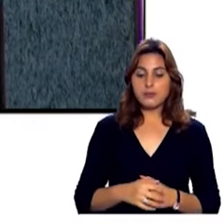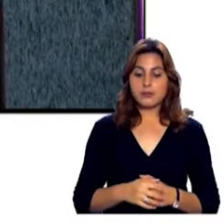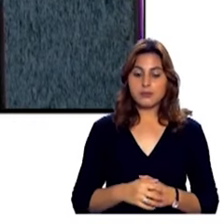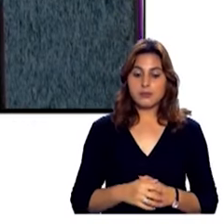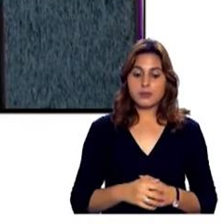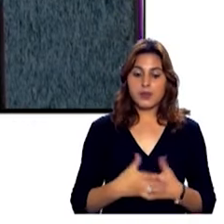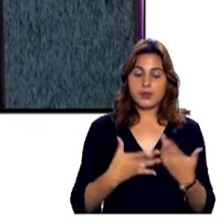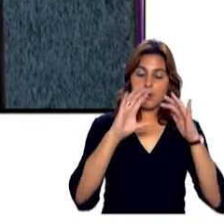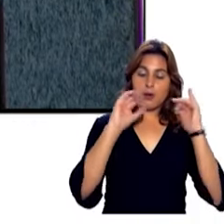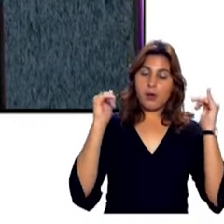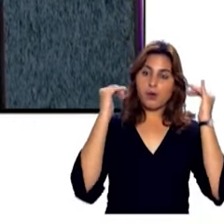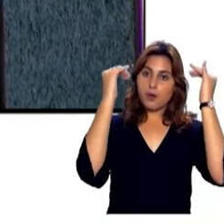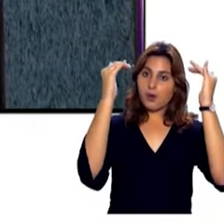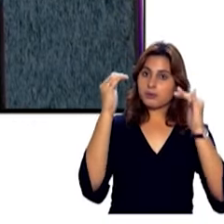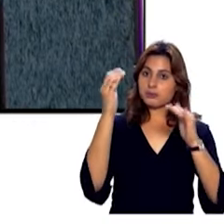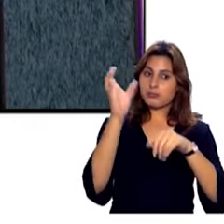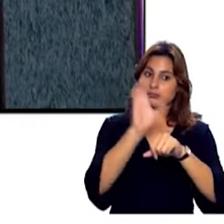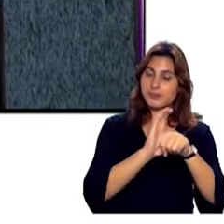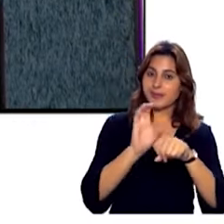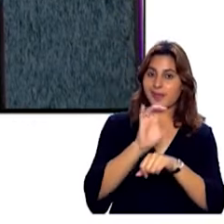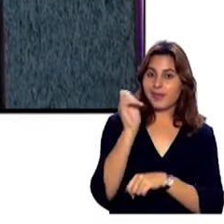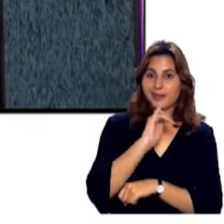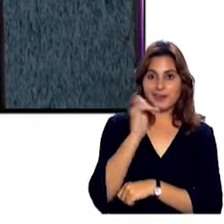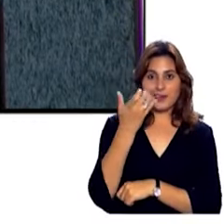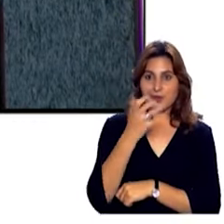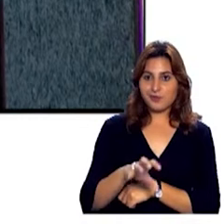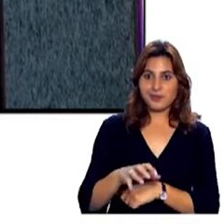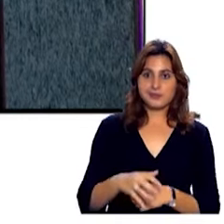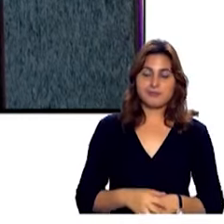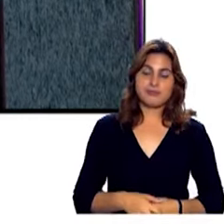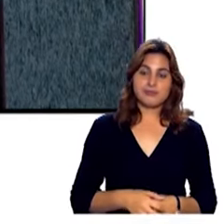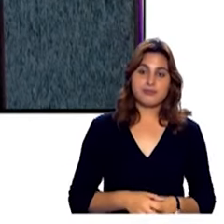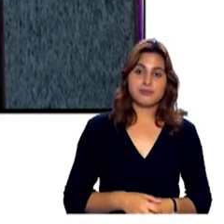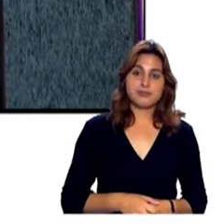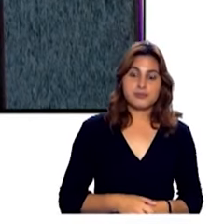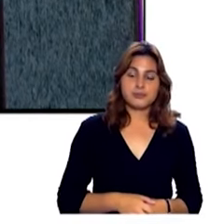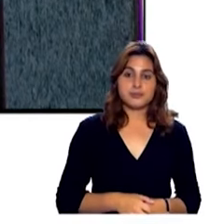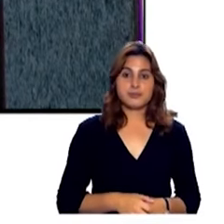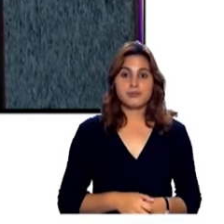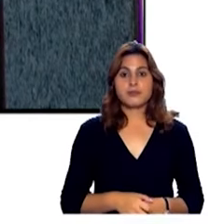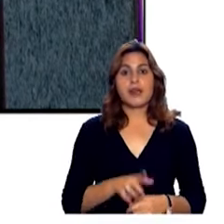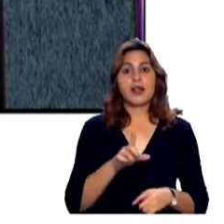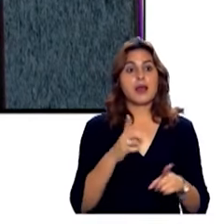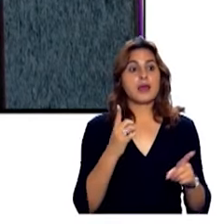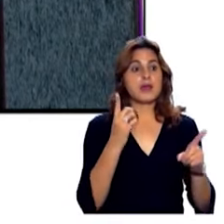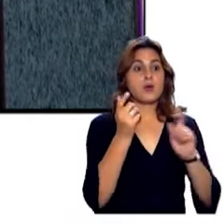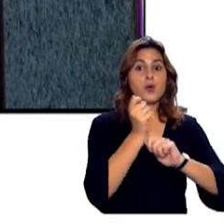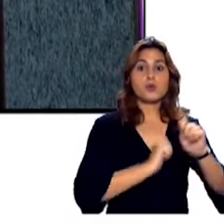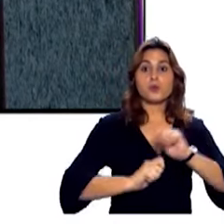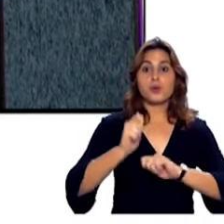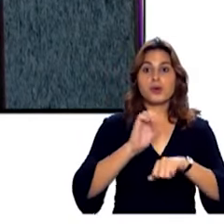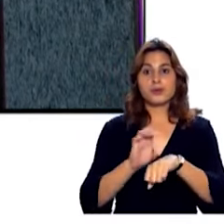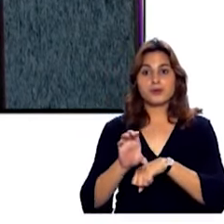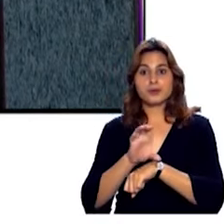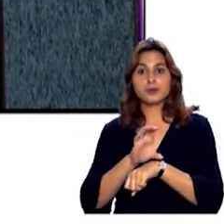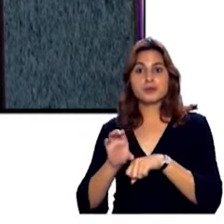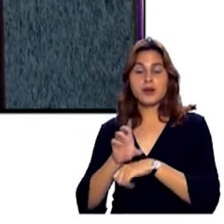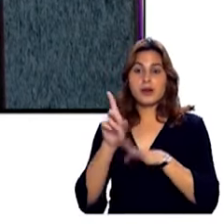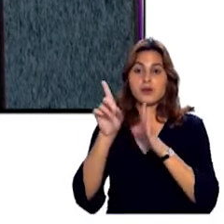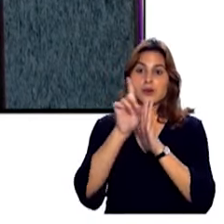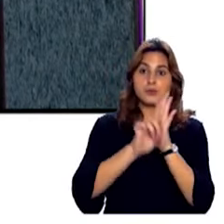corte constitucional italiana não quis ou seja quando falou de em controle da constitucionalidade do direito